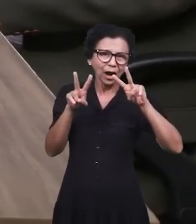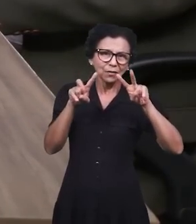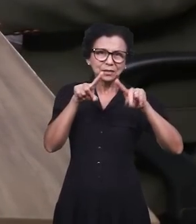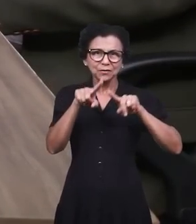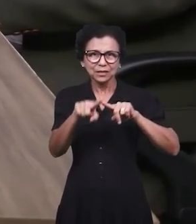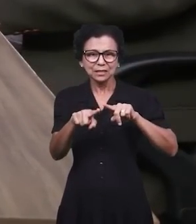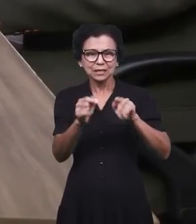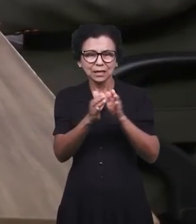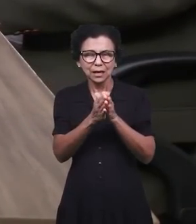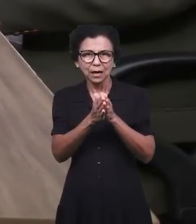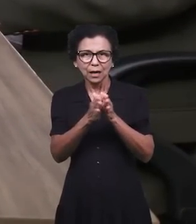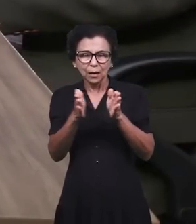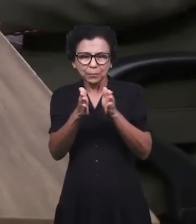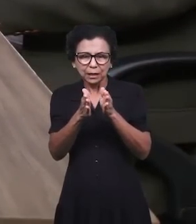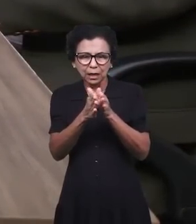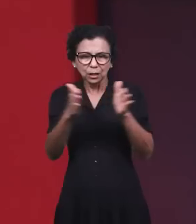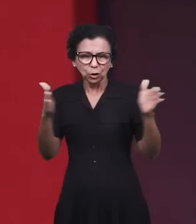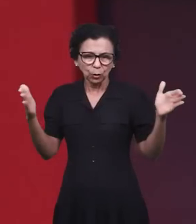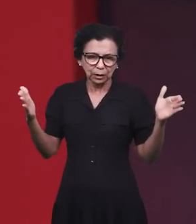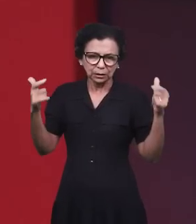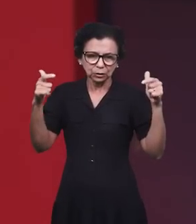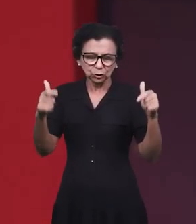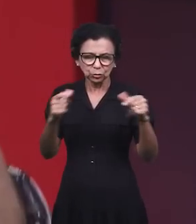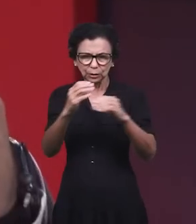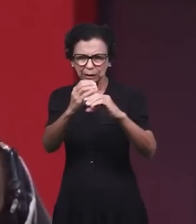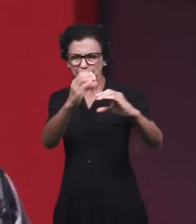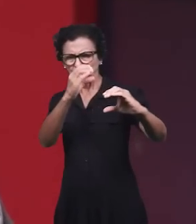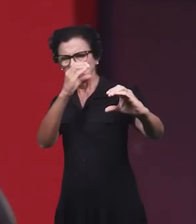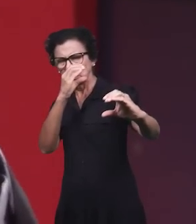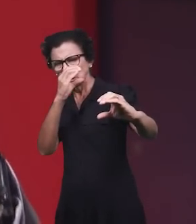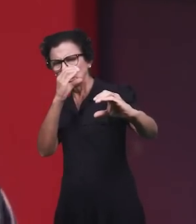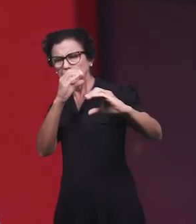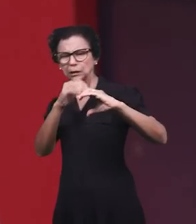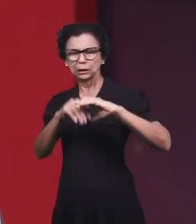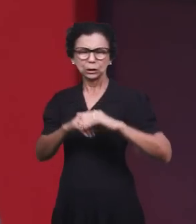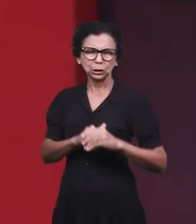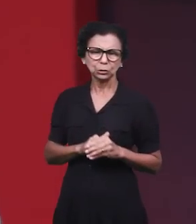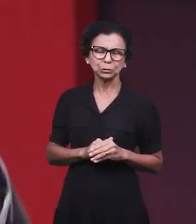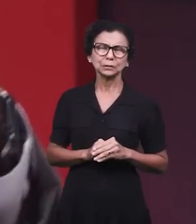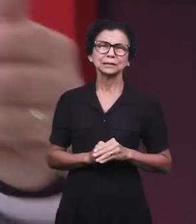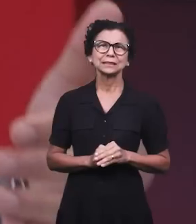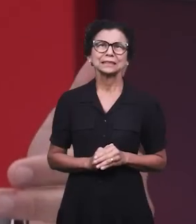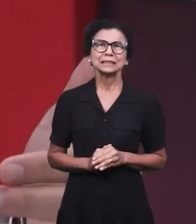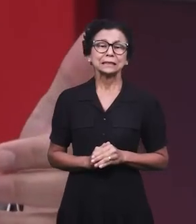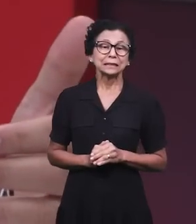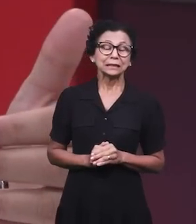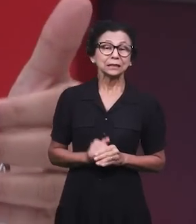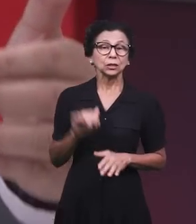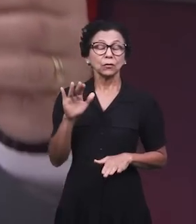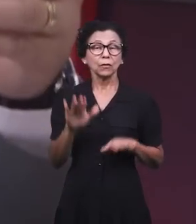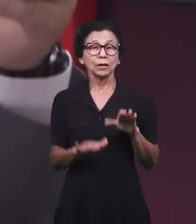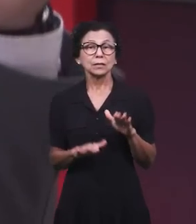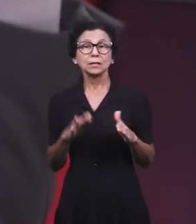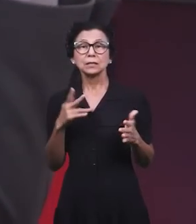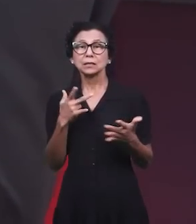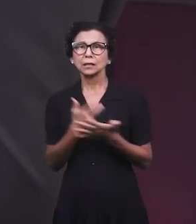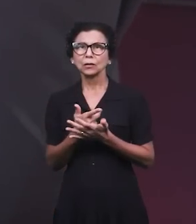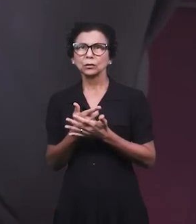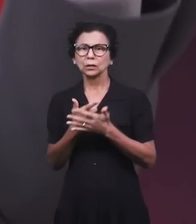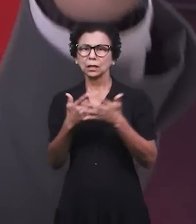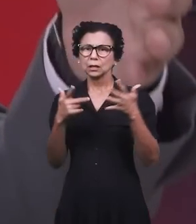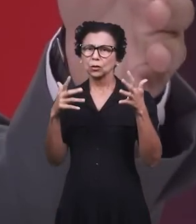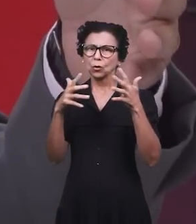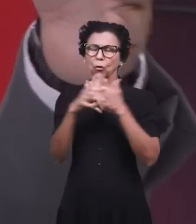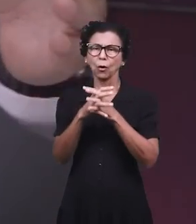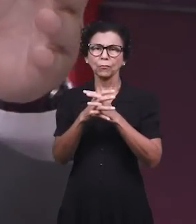foram dimensionados, né? Se todas as estruturas estão passando. Então você começa a ter até às vezes divergências, né? Assim, vai ter que